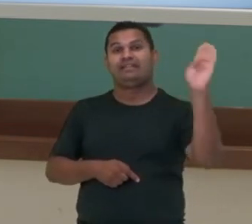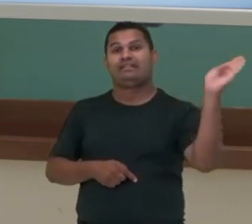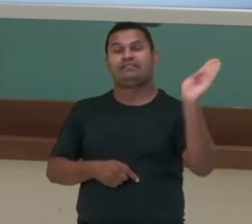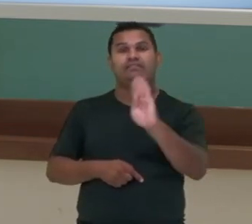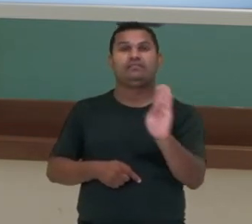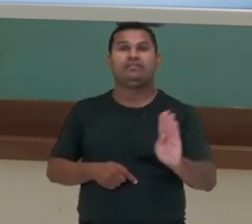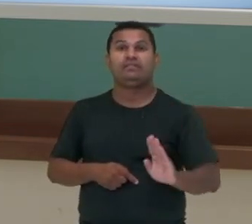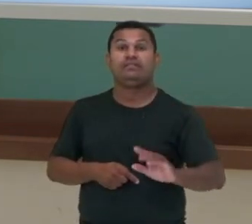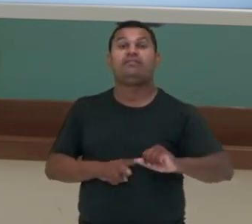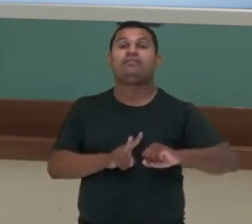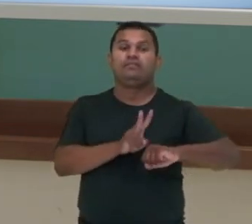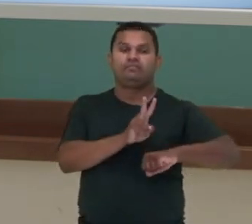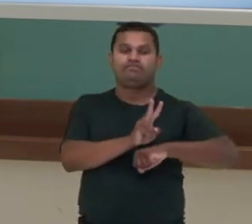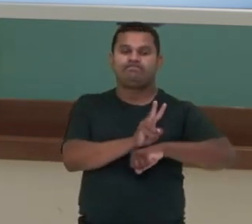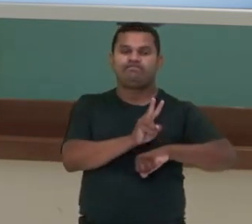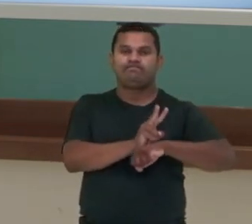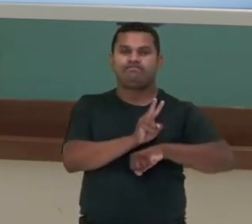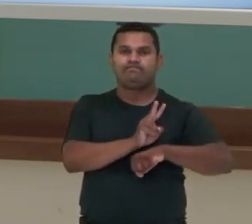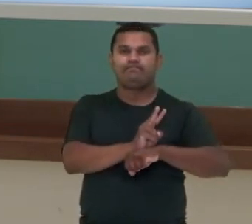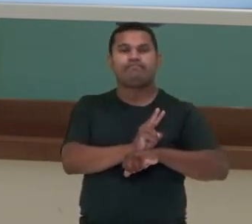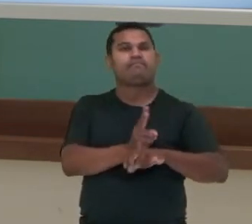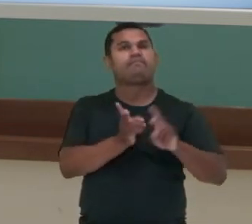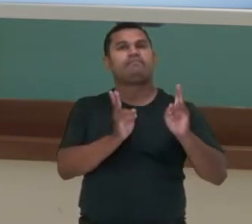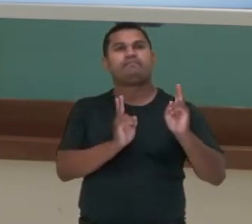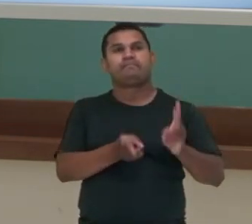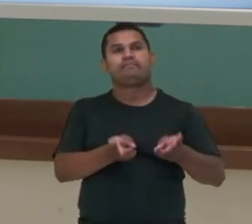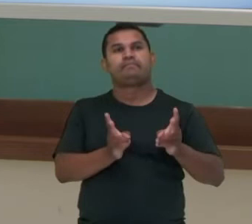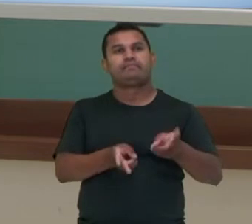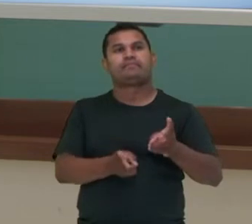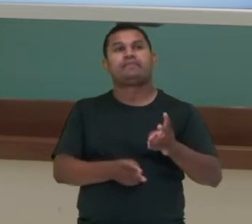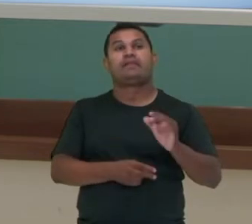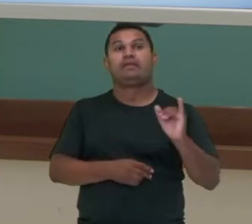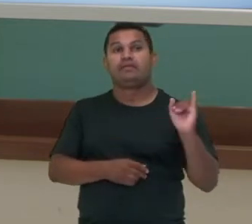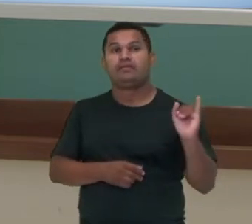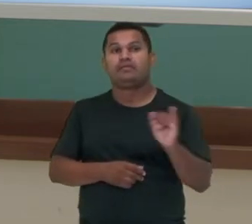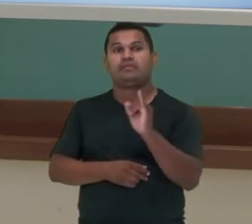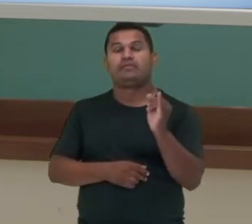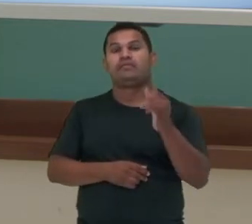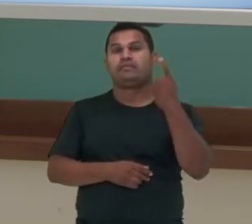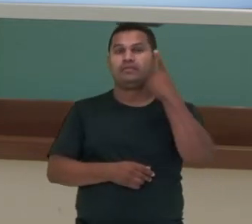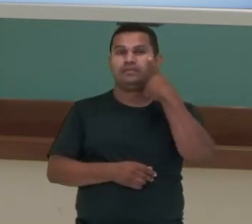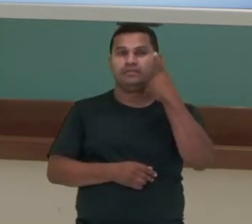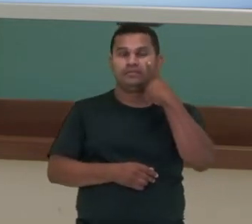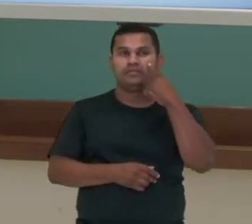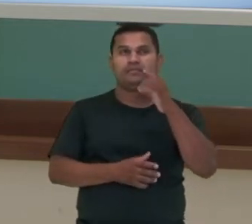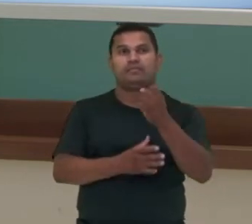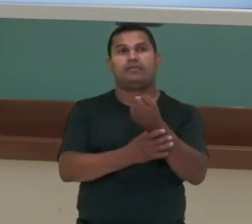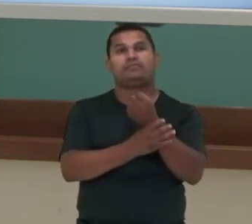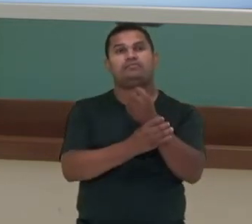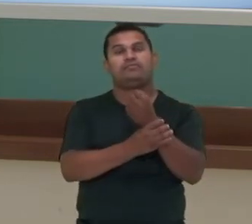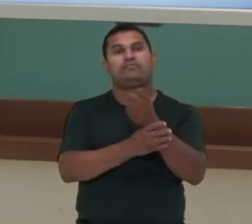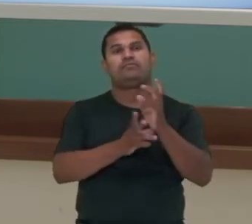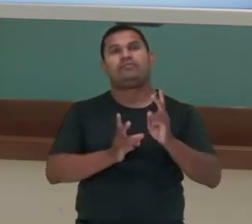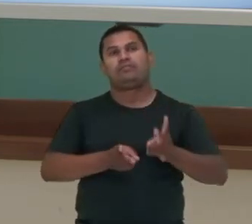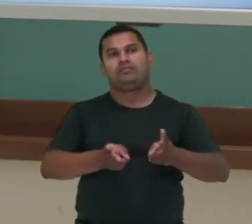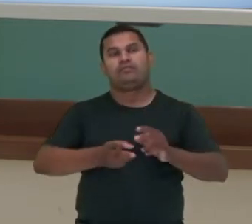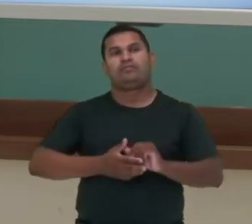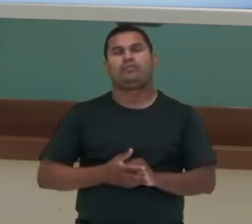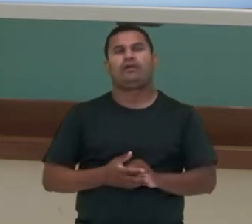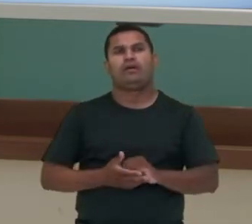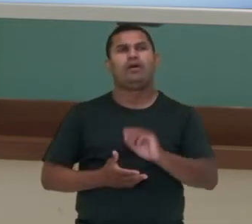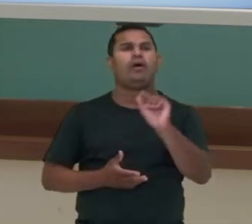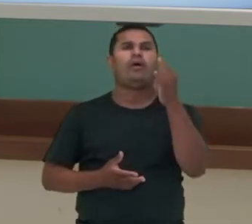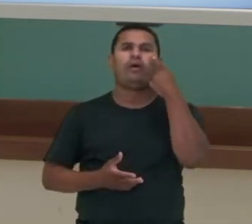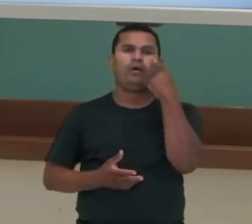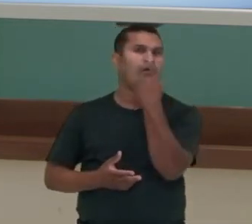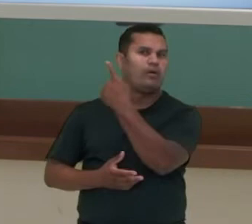para preservação. Isso é bem importante. Vamos observar ali algumas características dessas